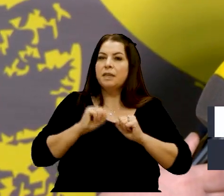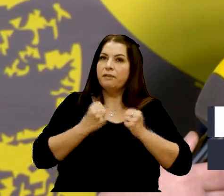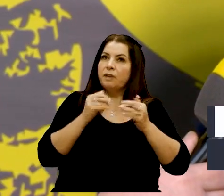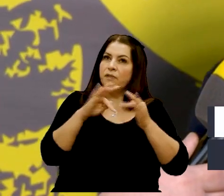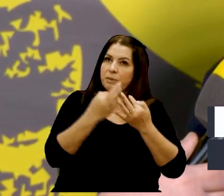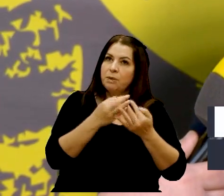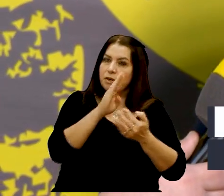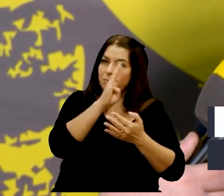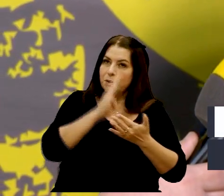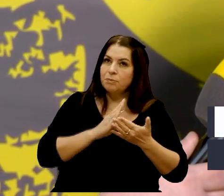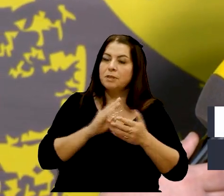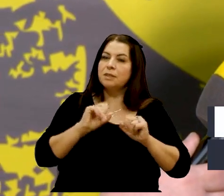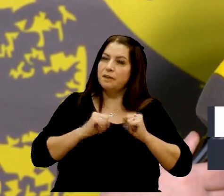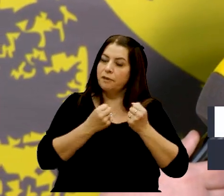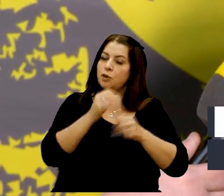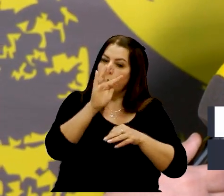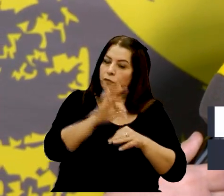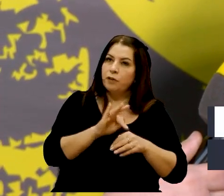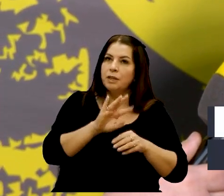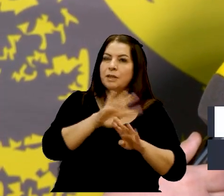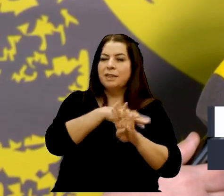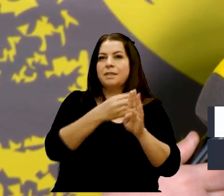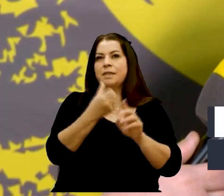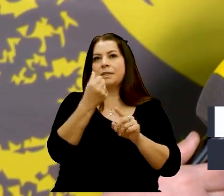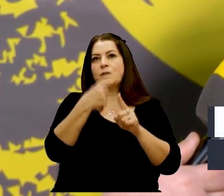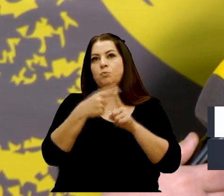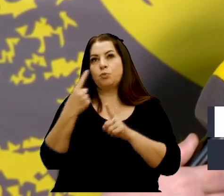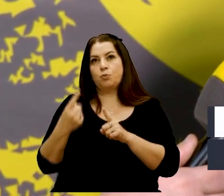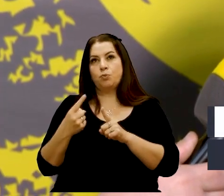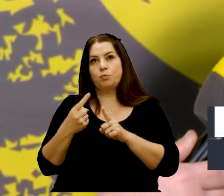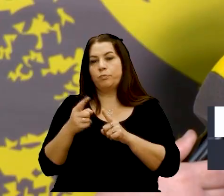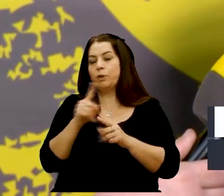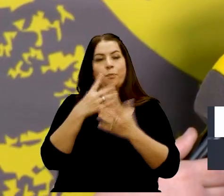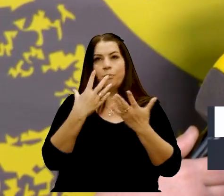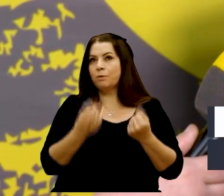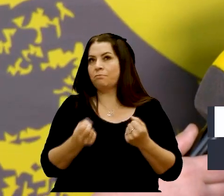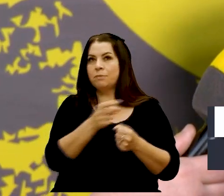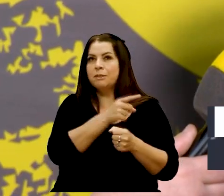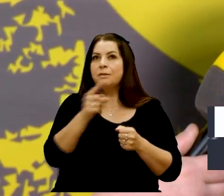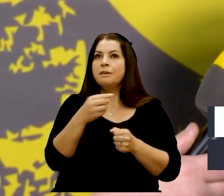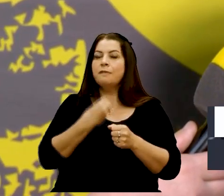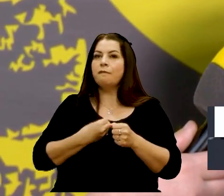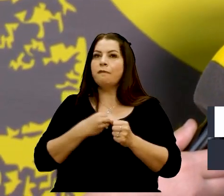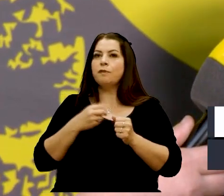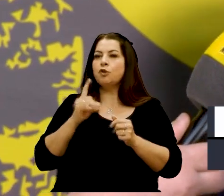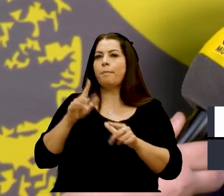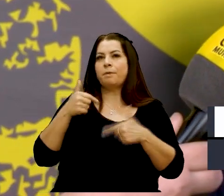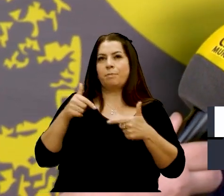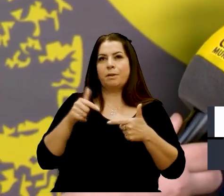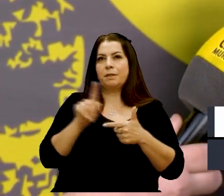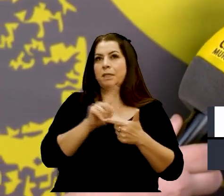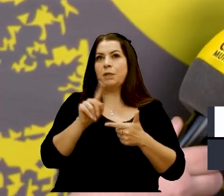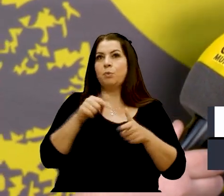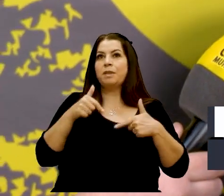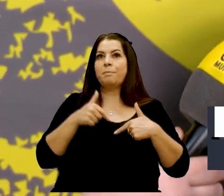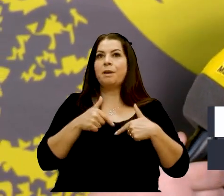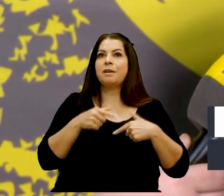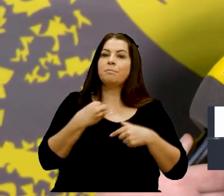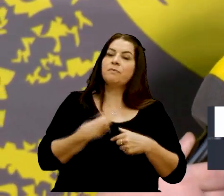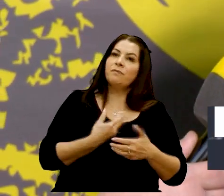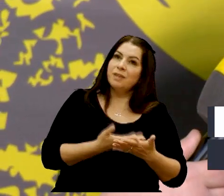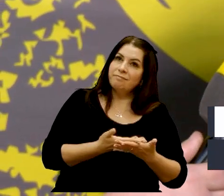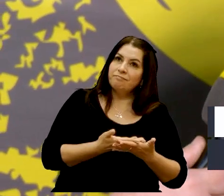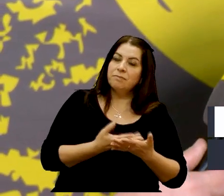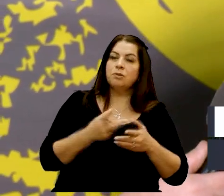família hoje no Brasil defende o fim da escala 6x1, porque é inaceitável que a gente viva para trabalhar e não trabalhe para viver.